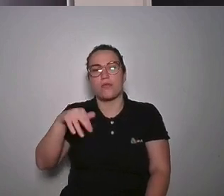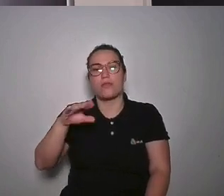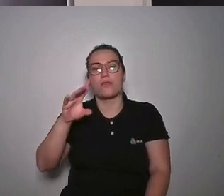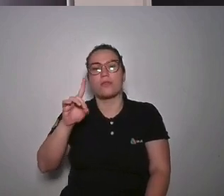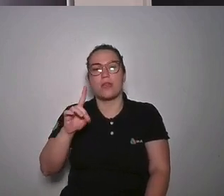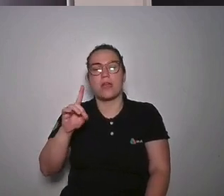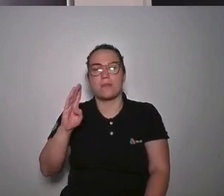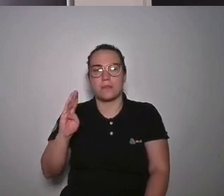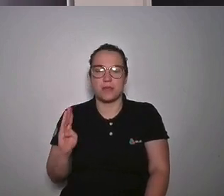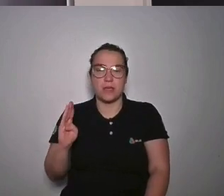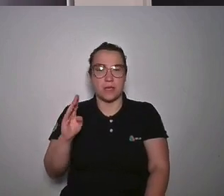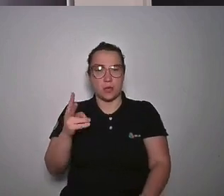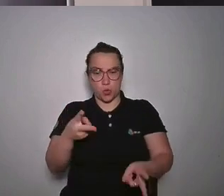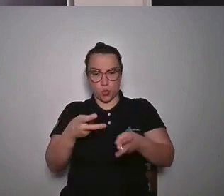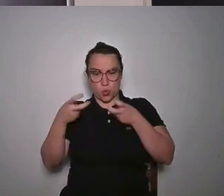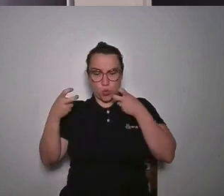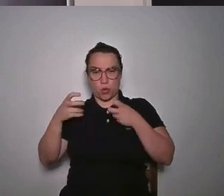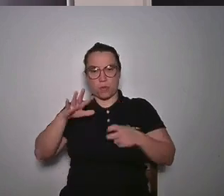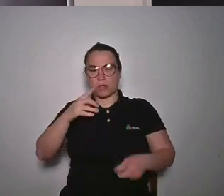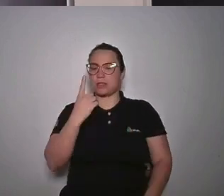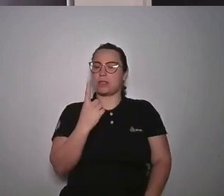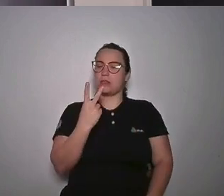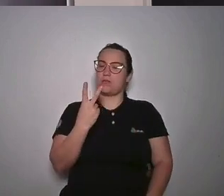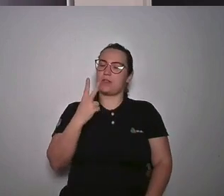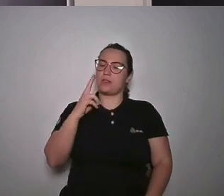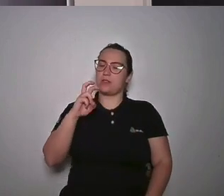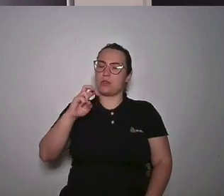arrecadação estimada em